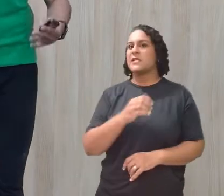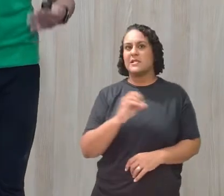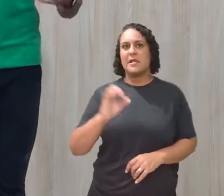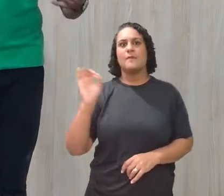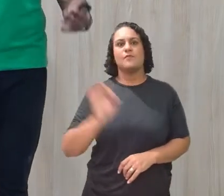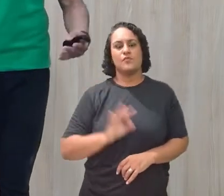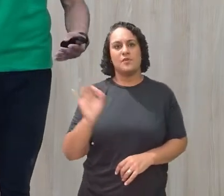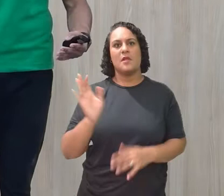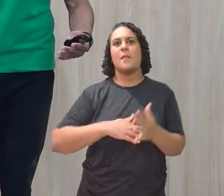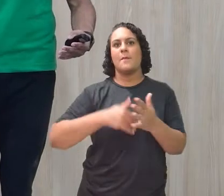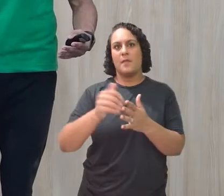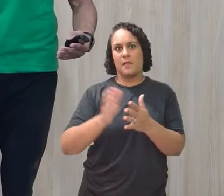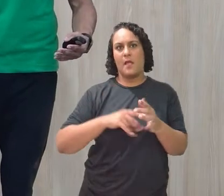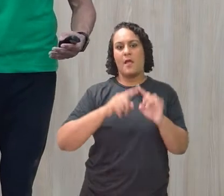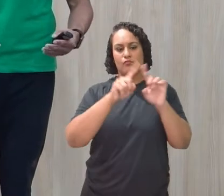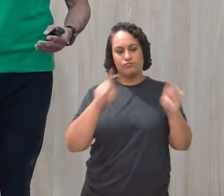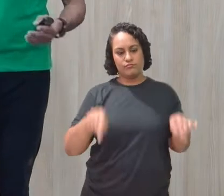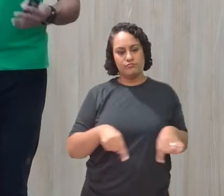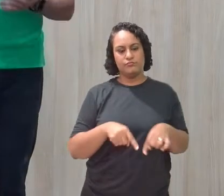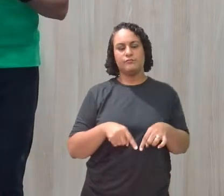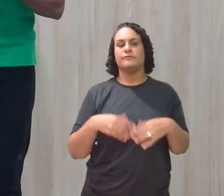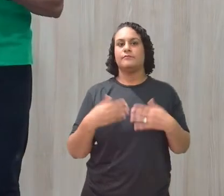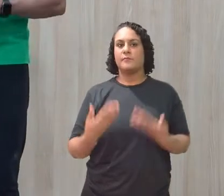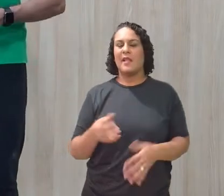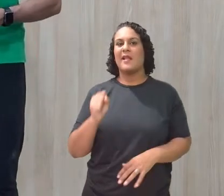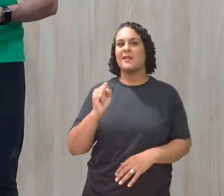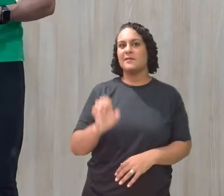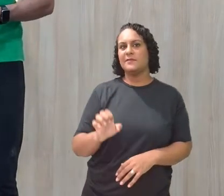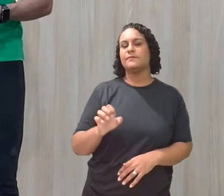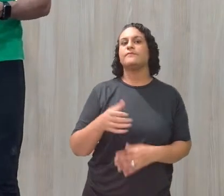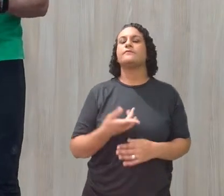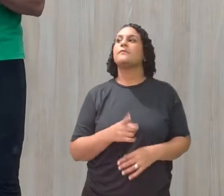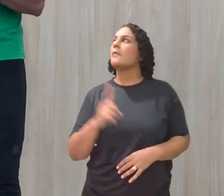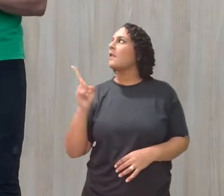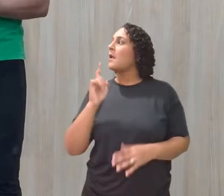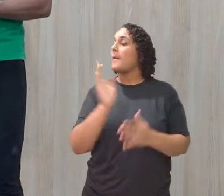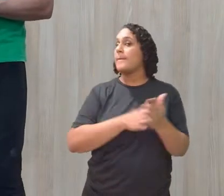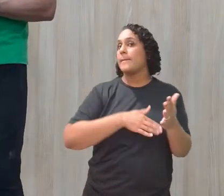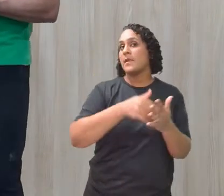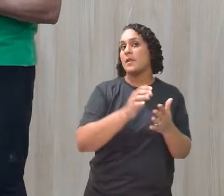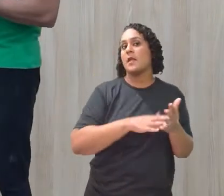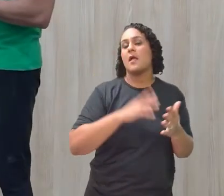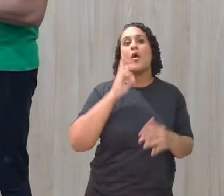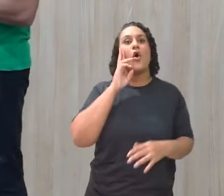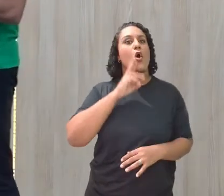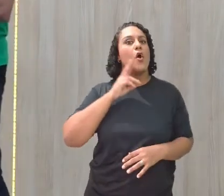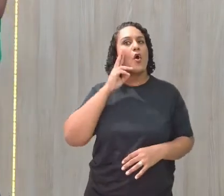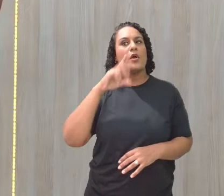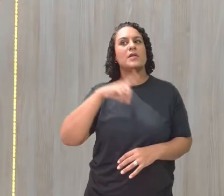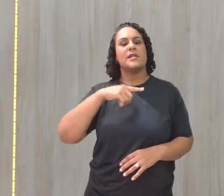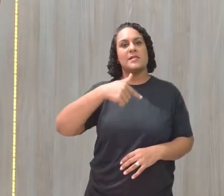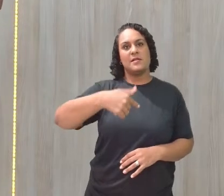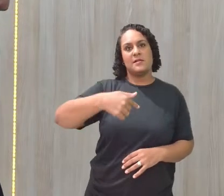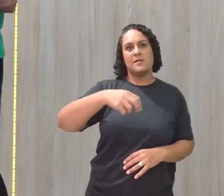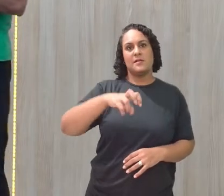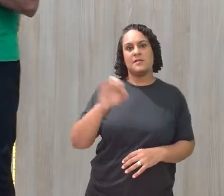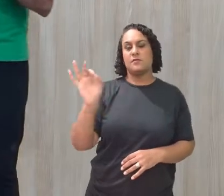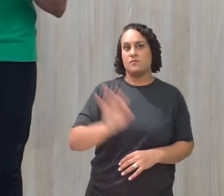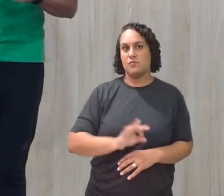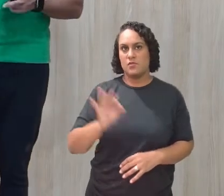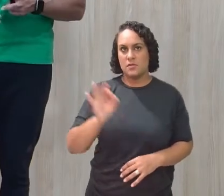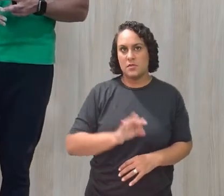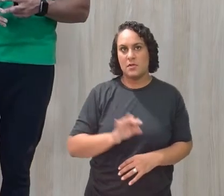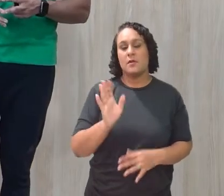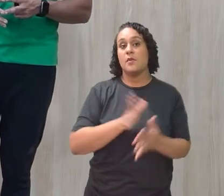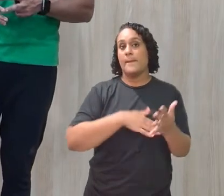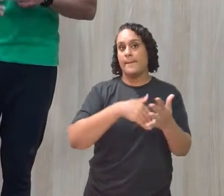100% do círculo, certo? Então, se a parte que está pintadinha de rosa aí, ela tem 75% da sua